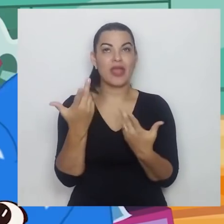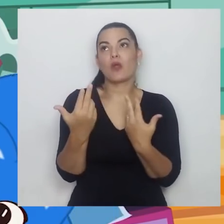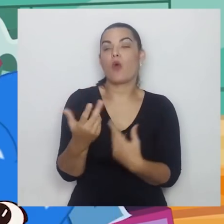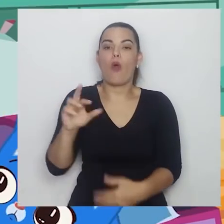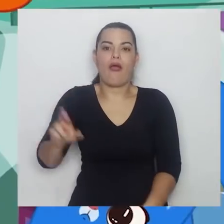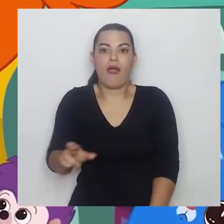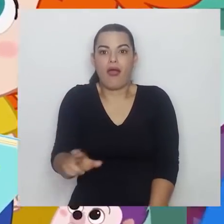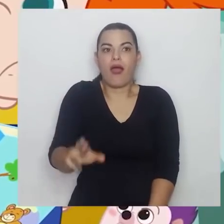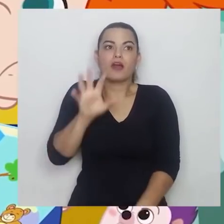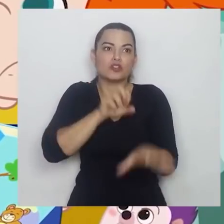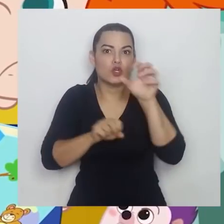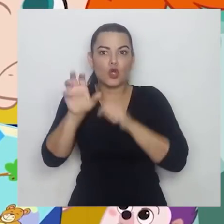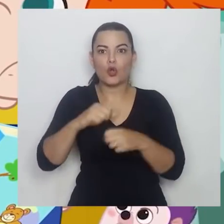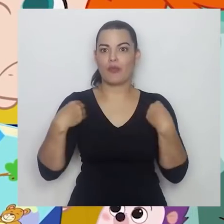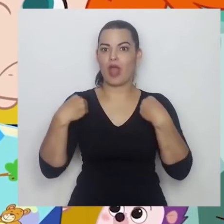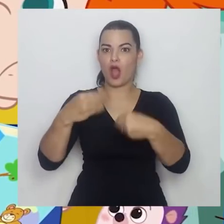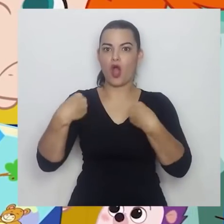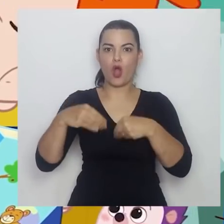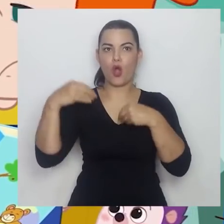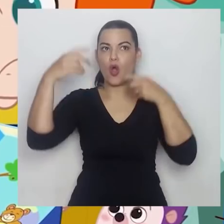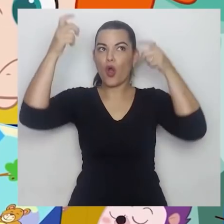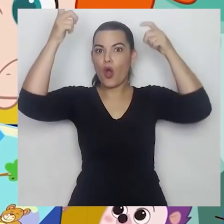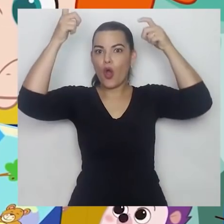rei de Roma e correu pra rua rindo.